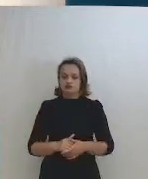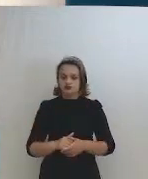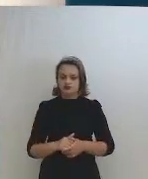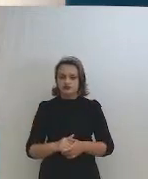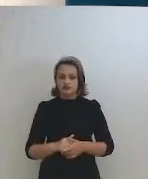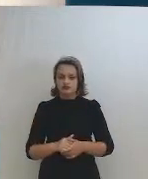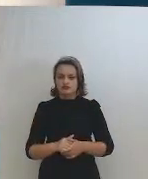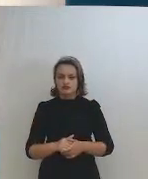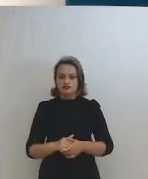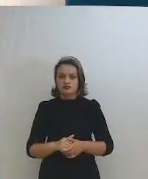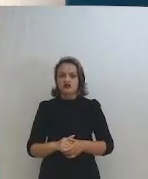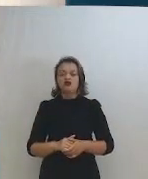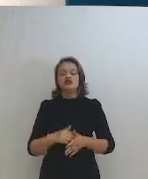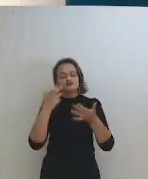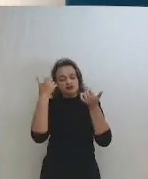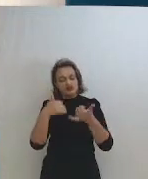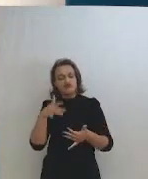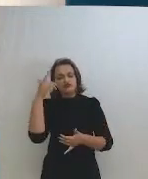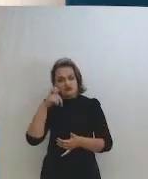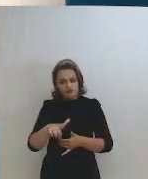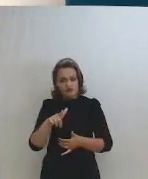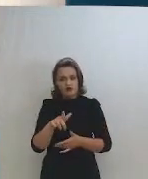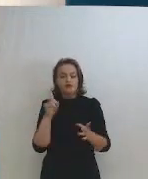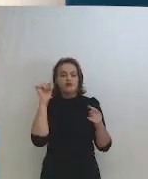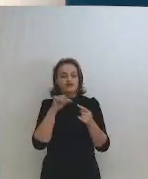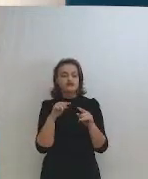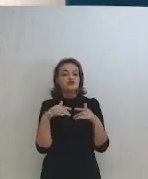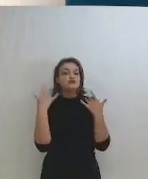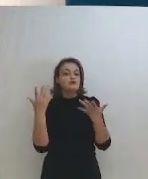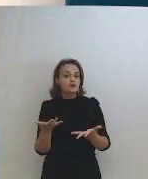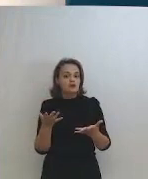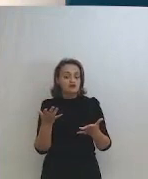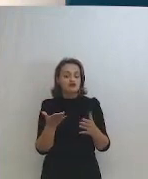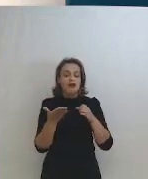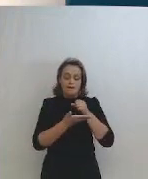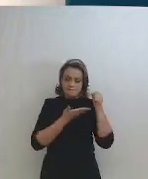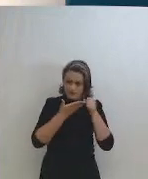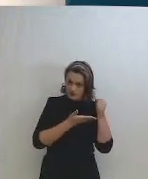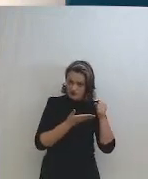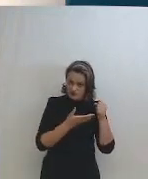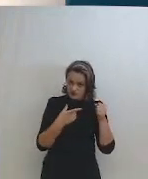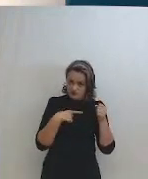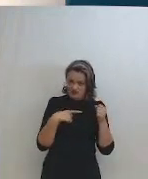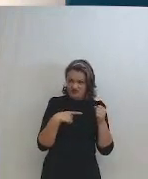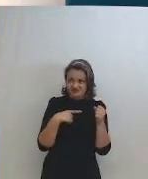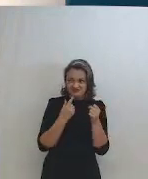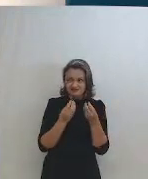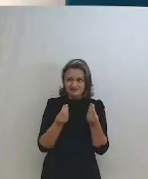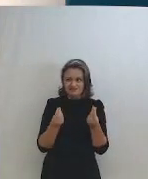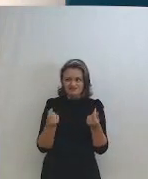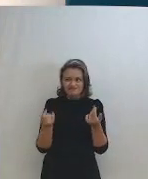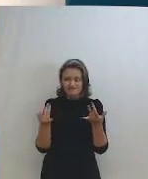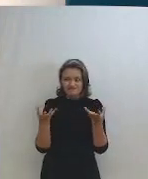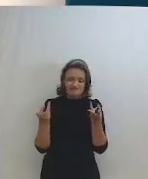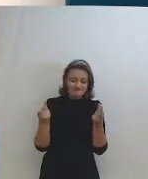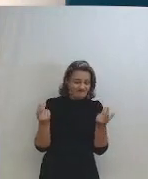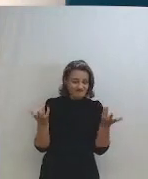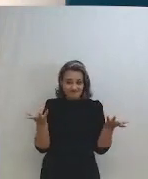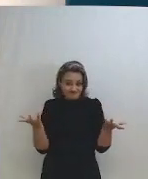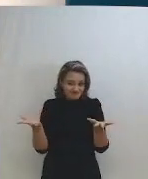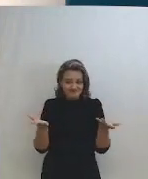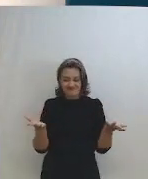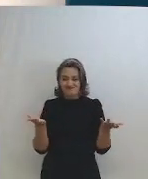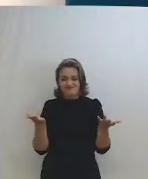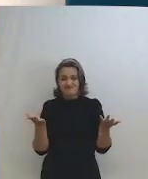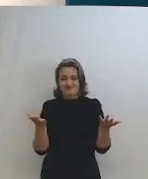vez, razão pela qual mantém seus próprios fundamentos, é genérica. Motivo pela qual não deve ser considerada